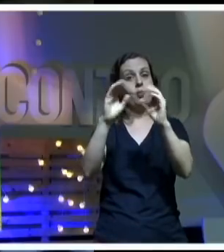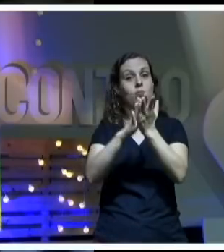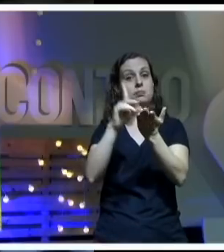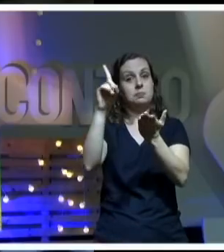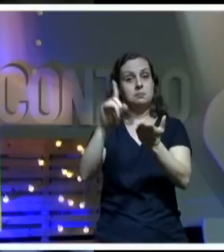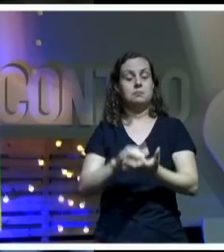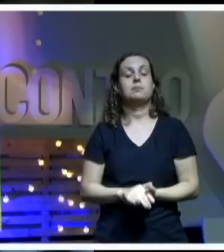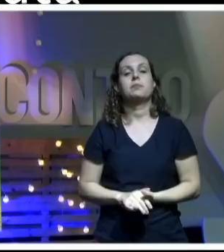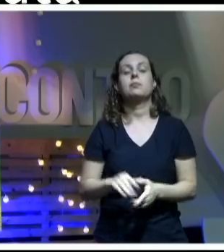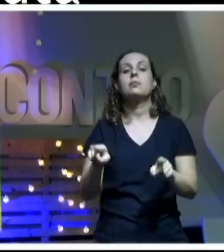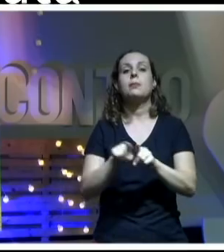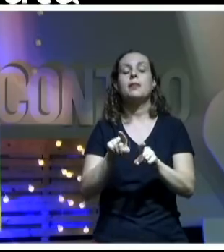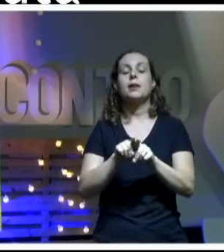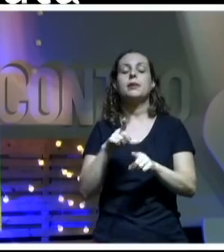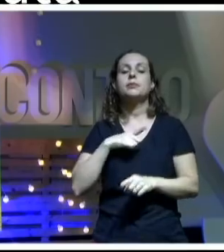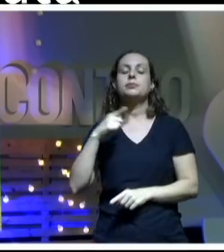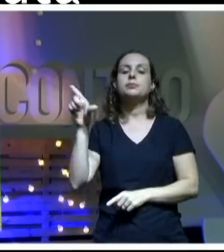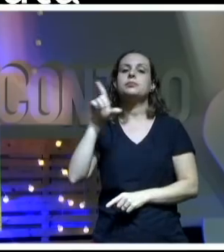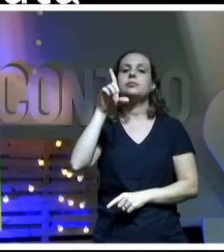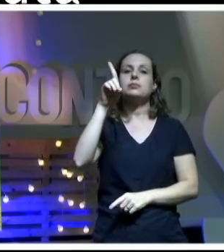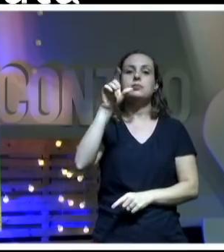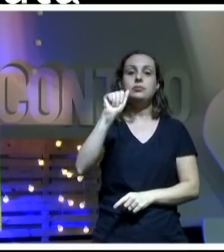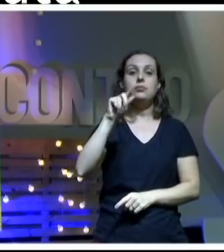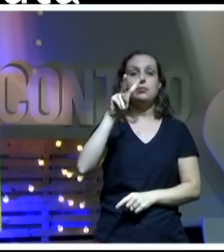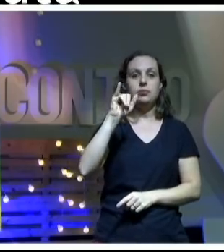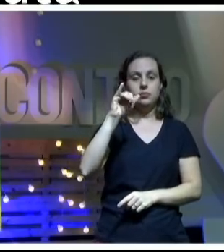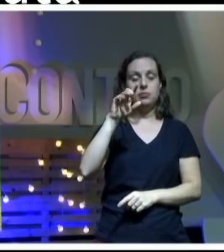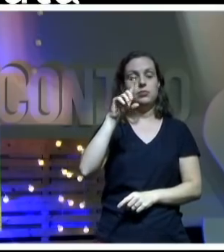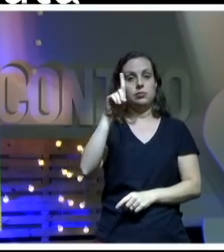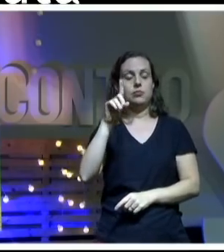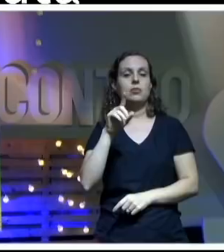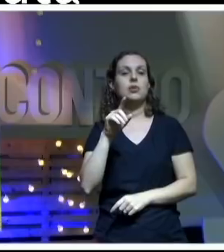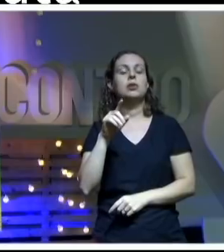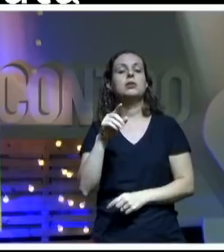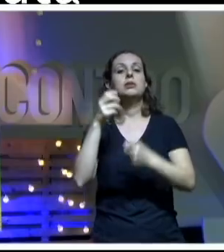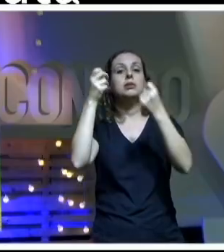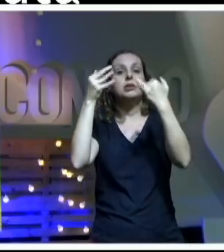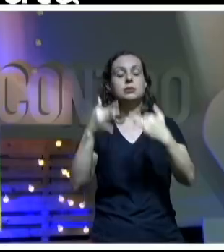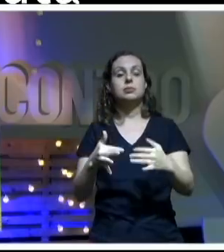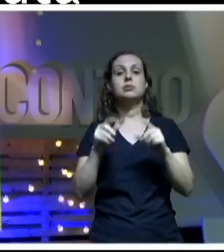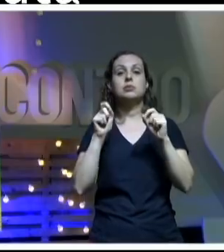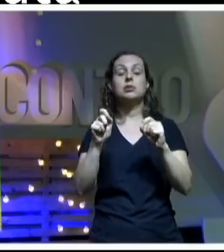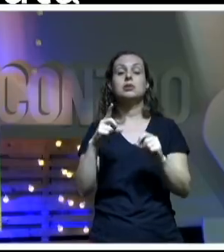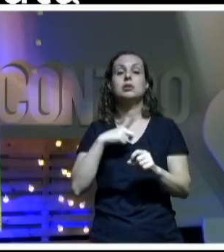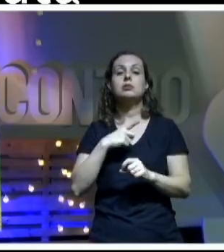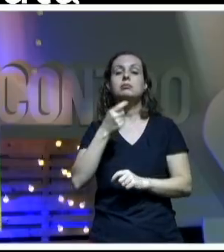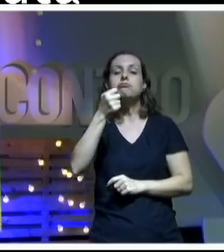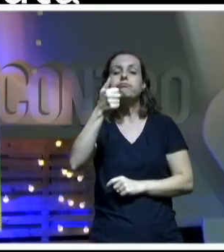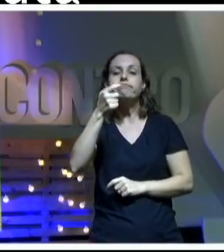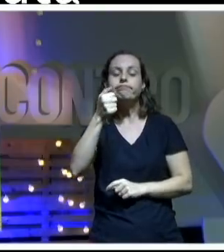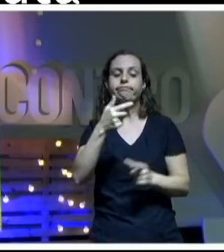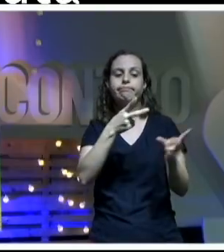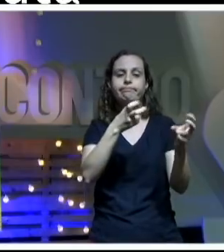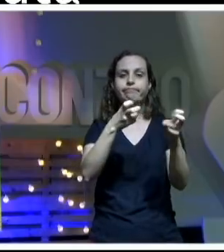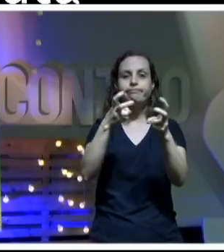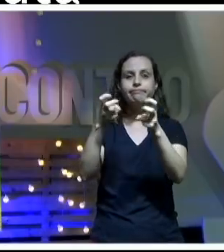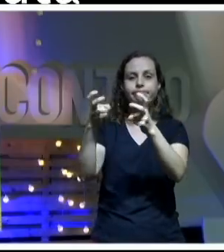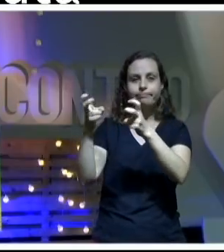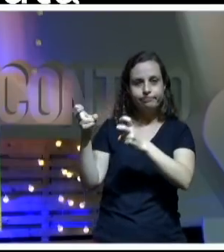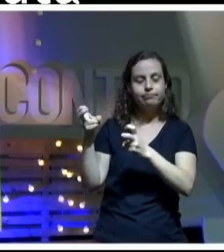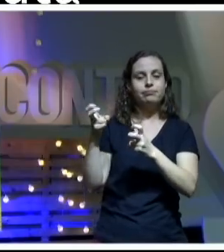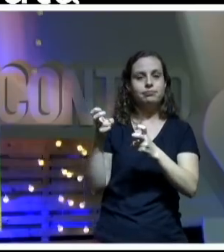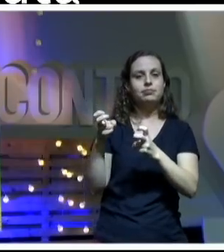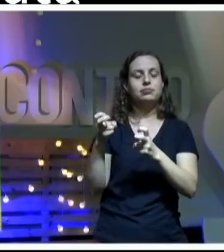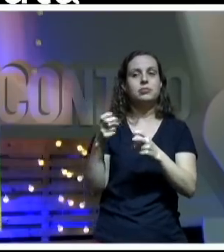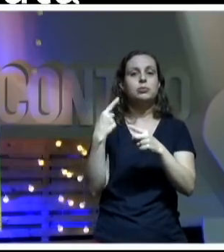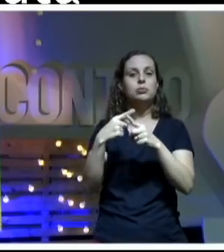wheels comentando esse fato também ele diz o seguinte há pouca dúvida de que é a percepção do naufrágio do